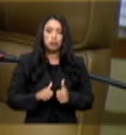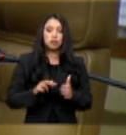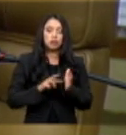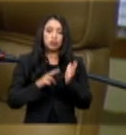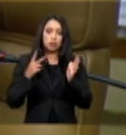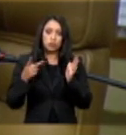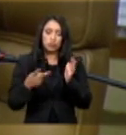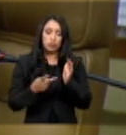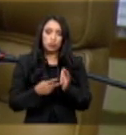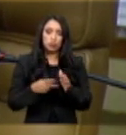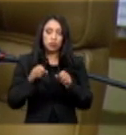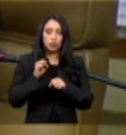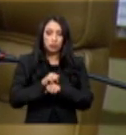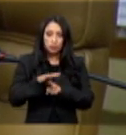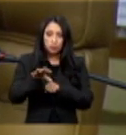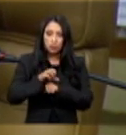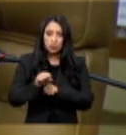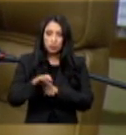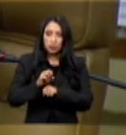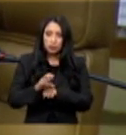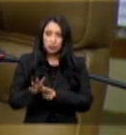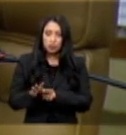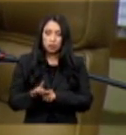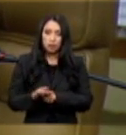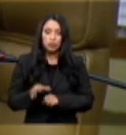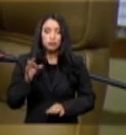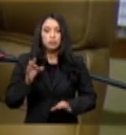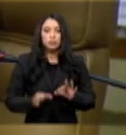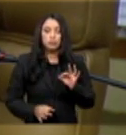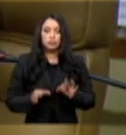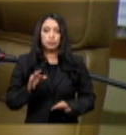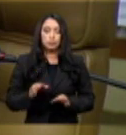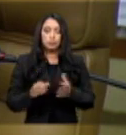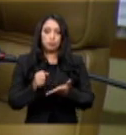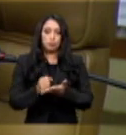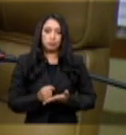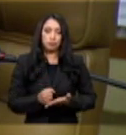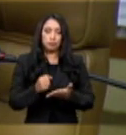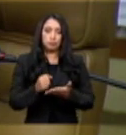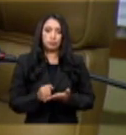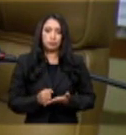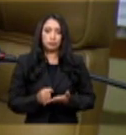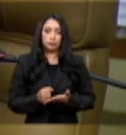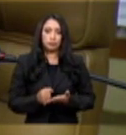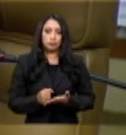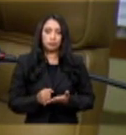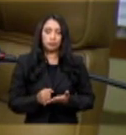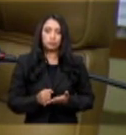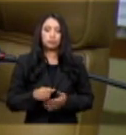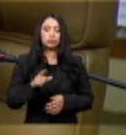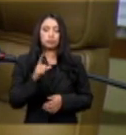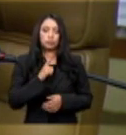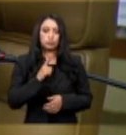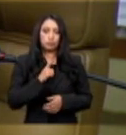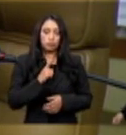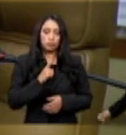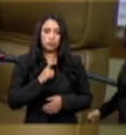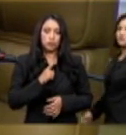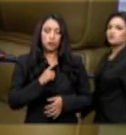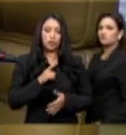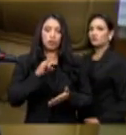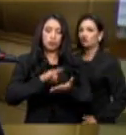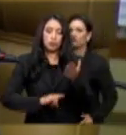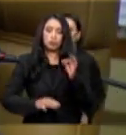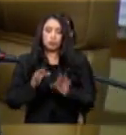de informações, notícias, pareceres, justificativa trazidas aos autos, mantém a finalidade do que é a